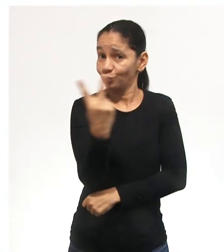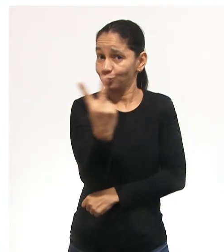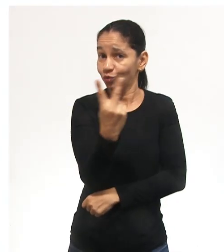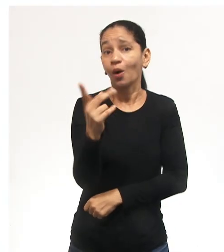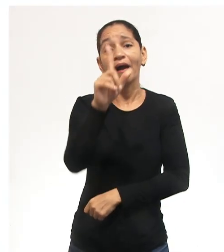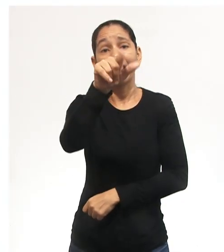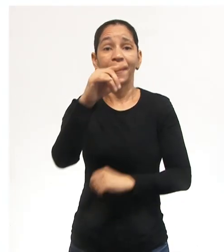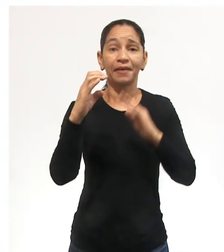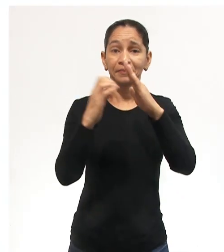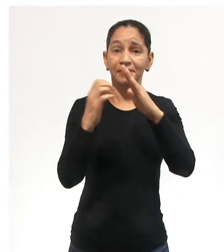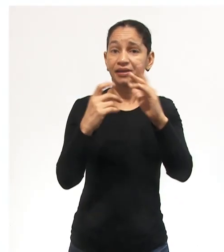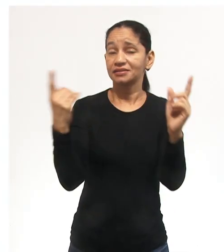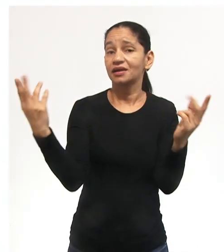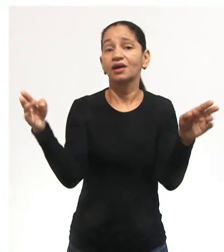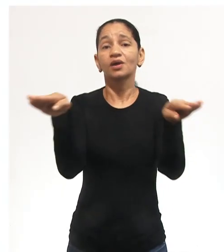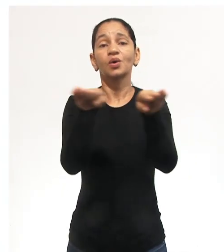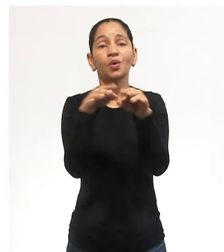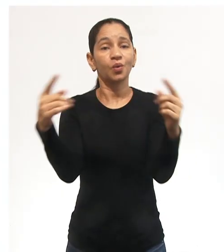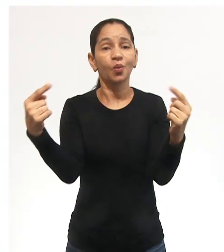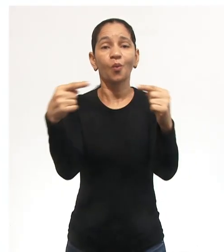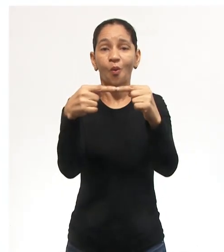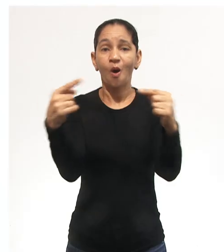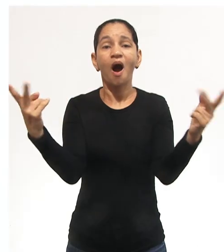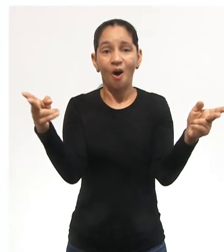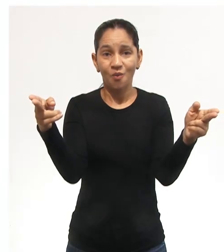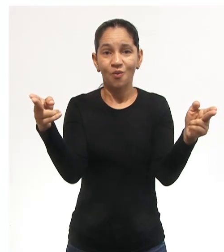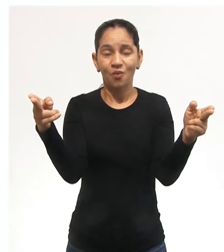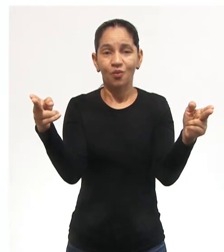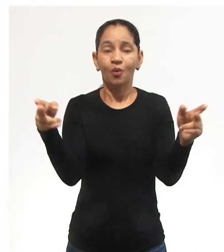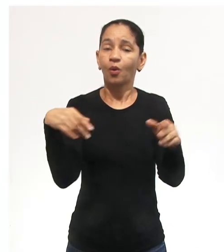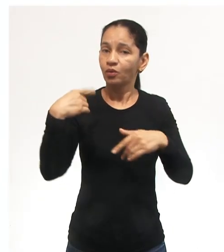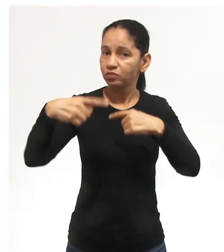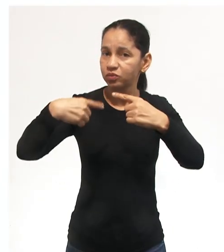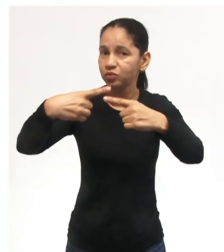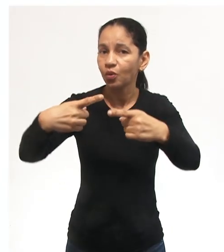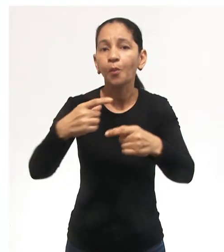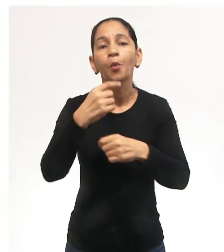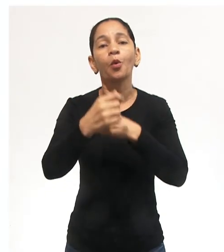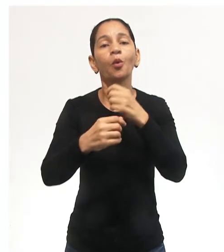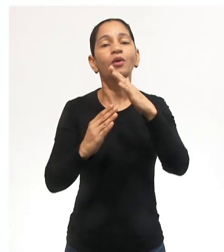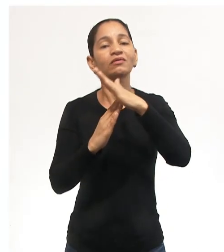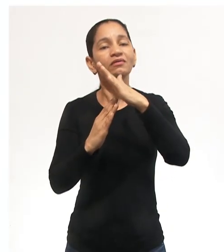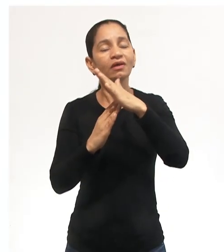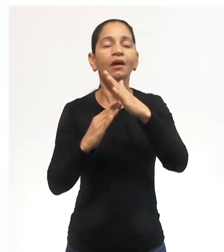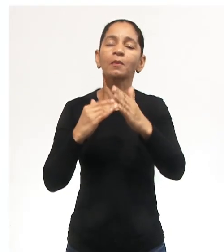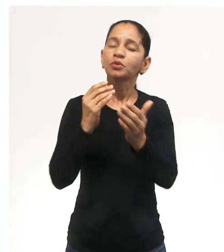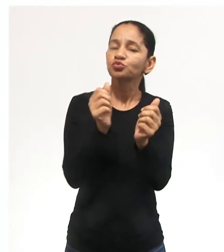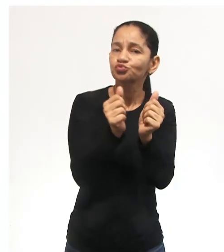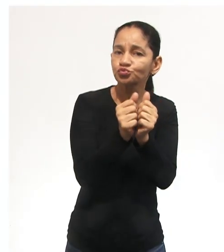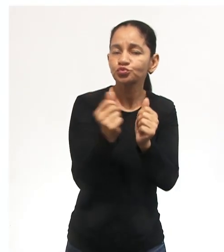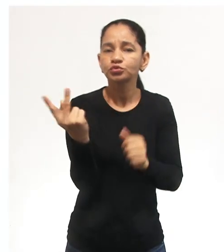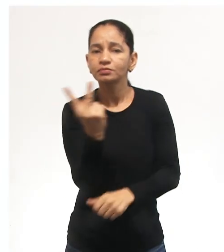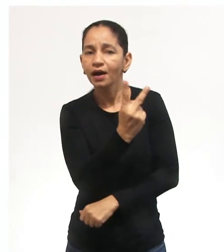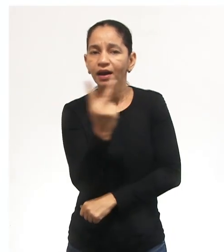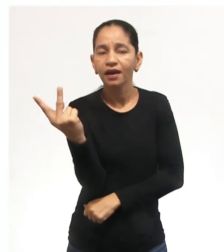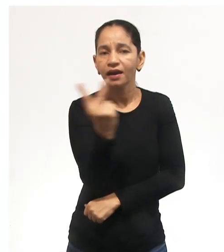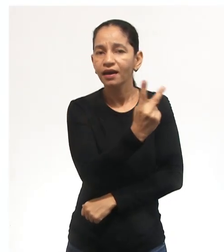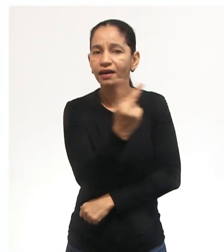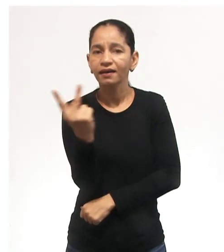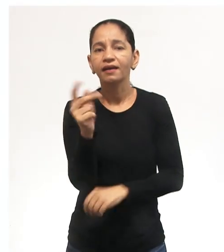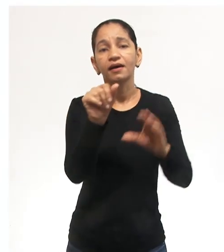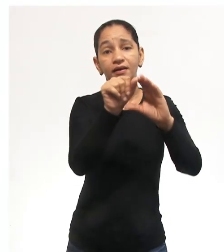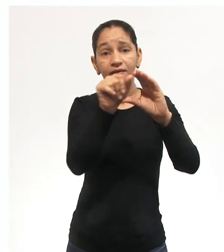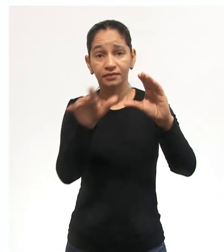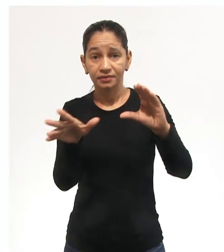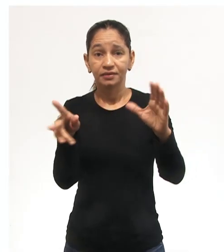empresariais e relacionamentos de longo prazo, né? Então nós estamos aqui falando de características